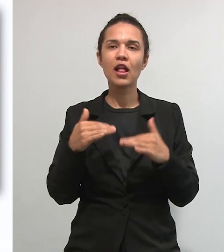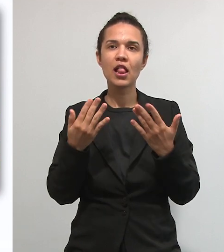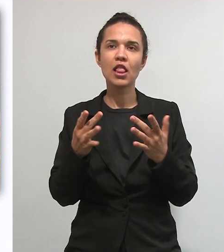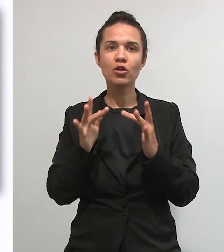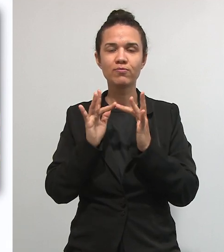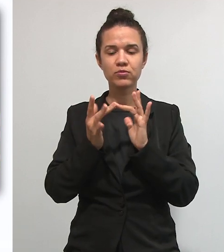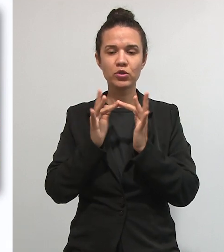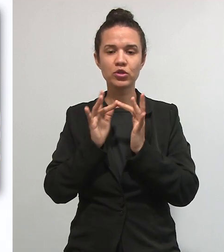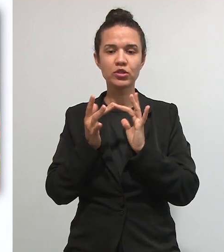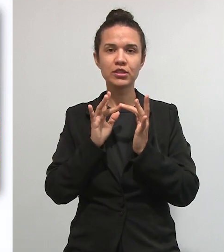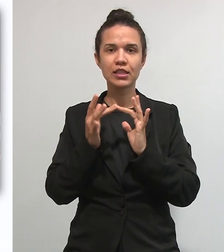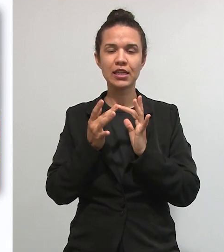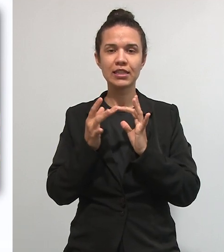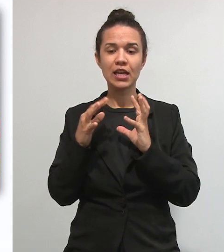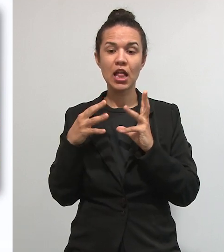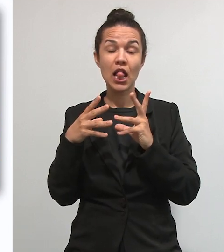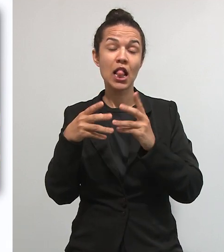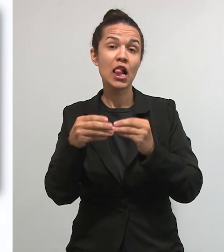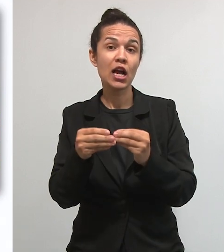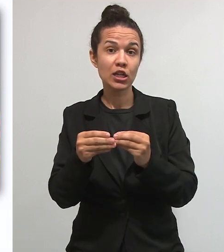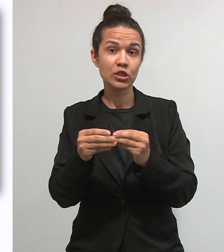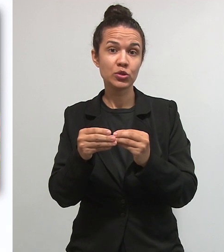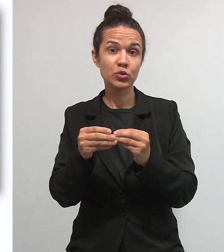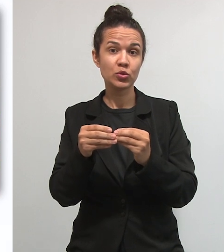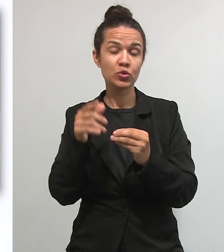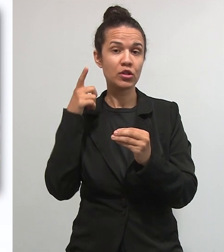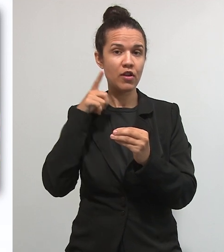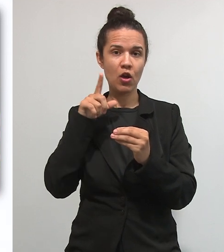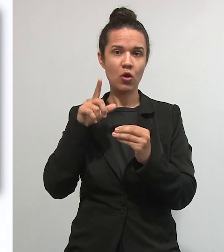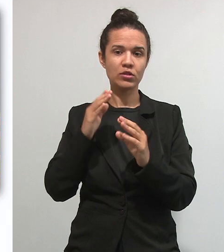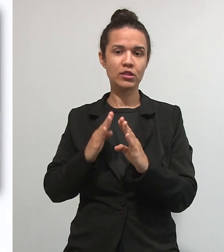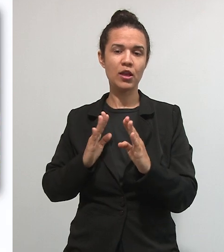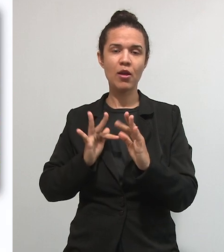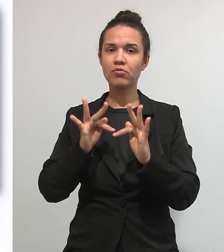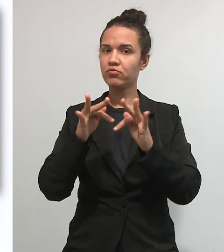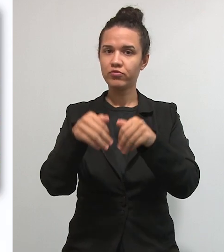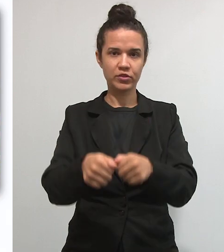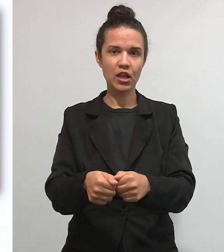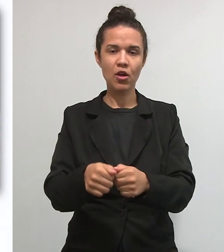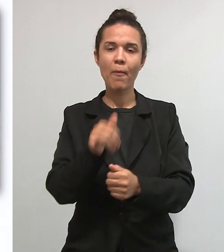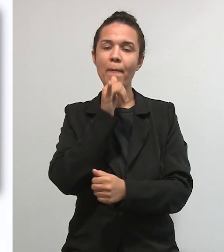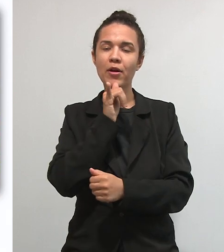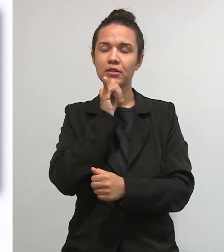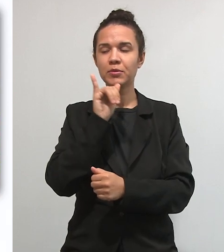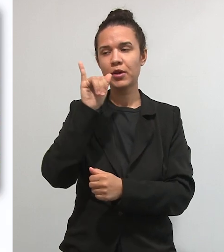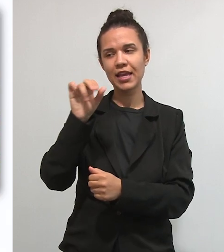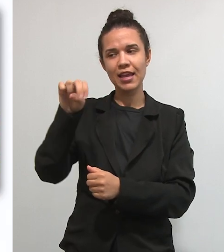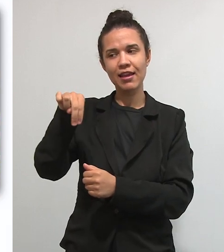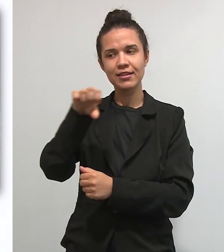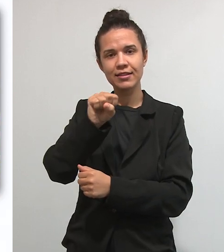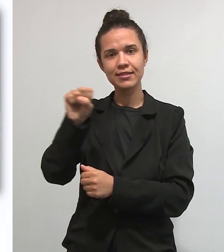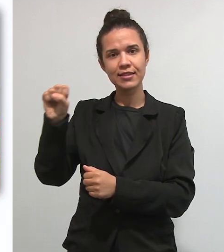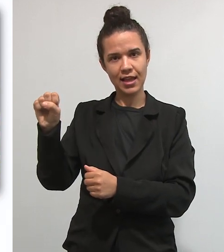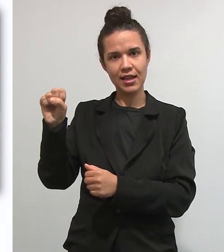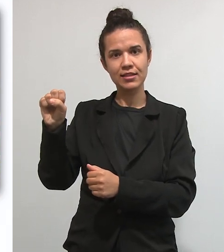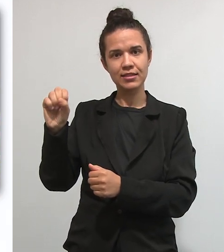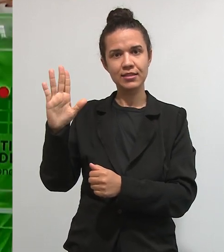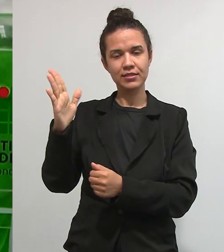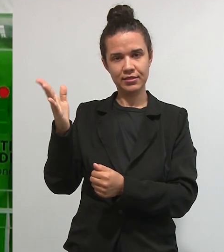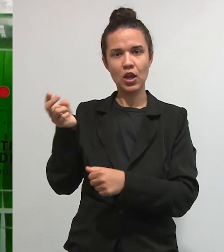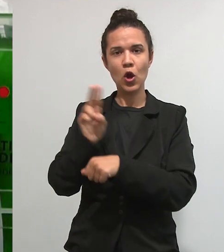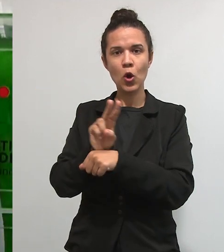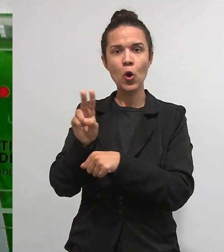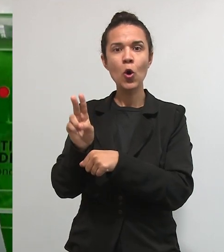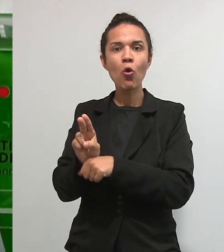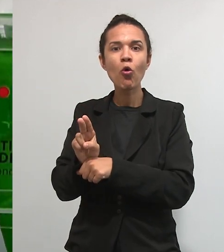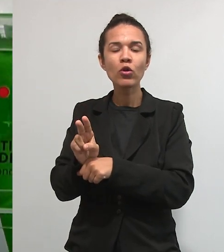da destinação social do patrimônio. Um exemplo que a gente deu aqui é o INSS, né? Que visa o quê? Cuidar